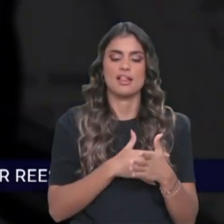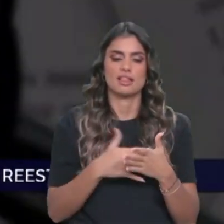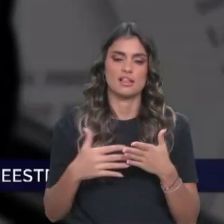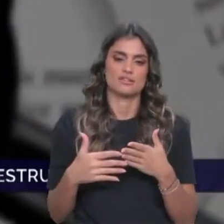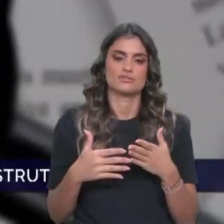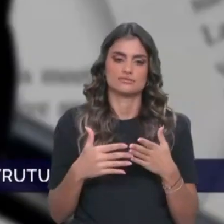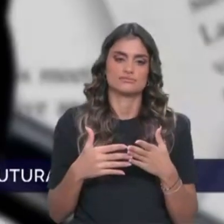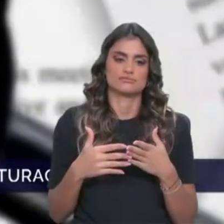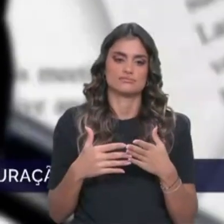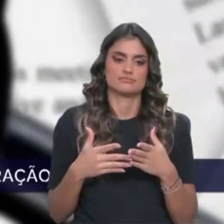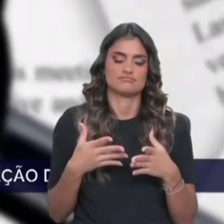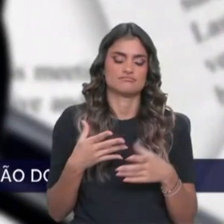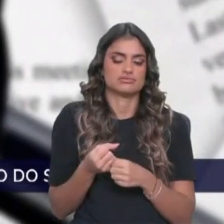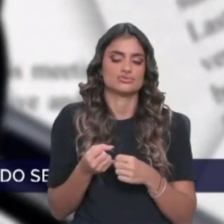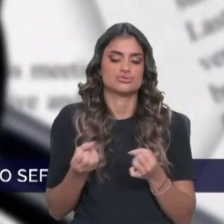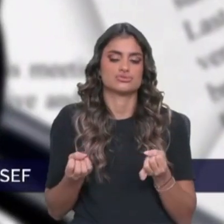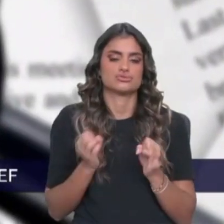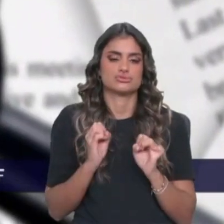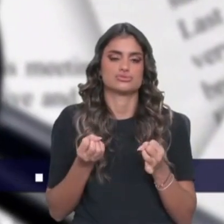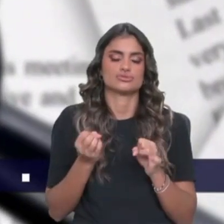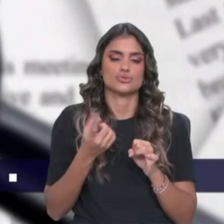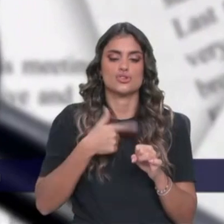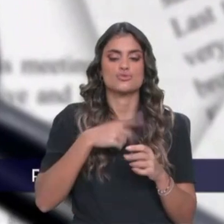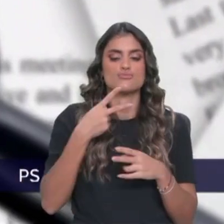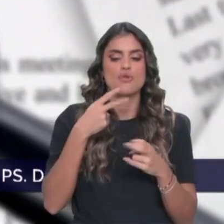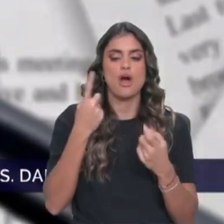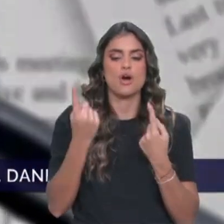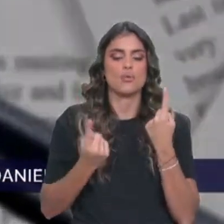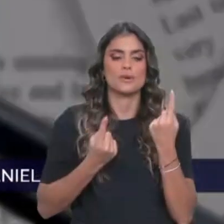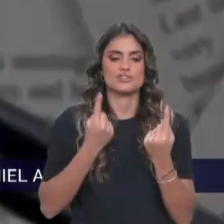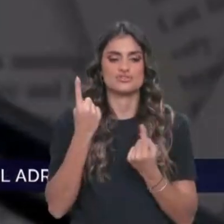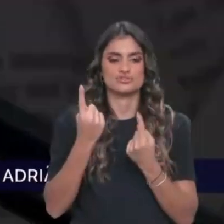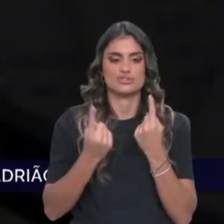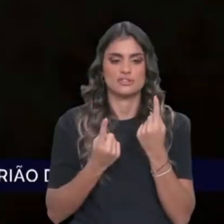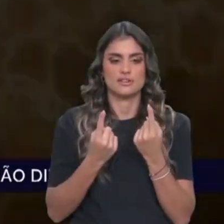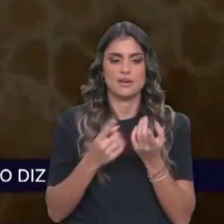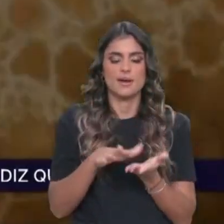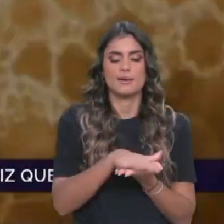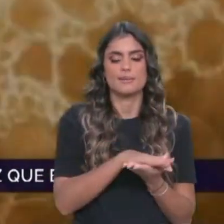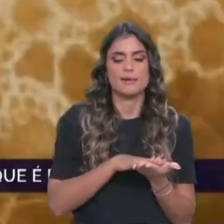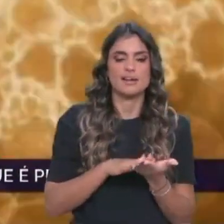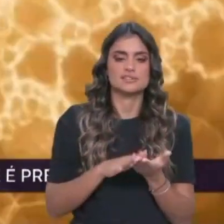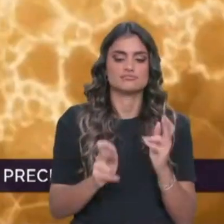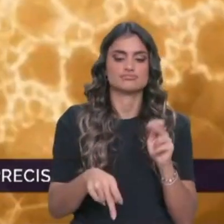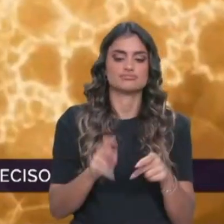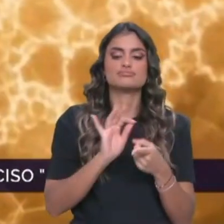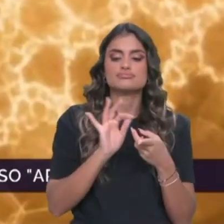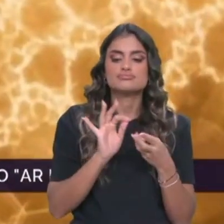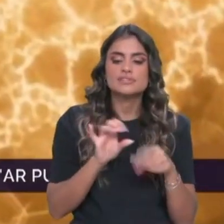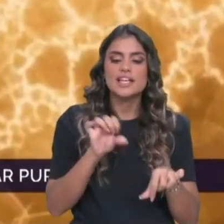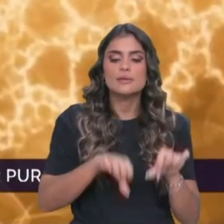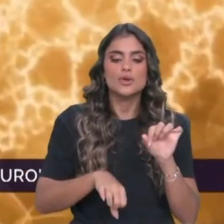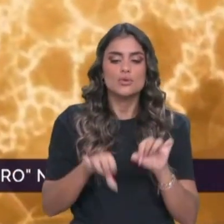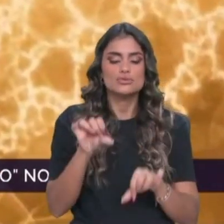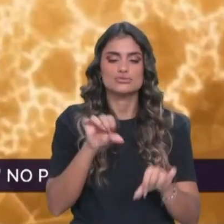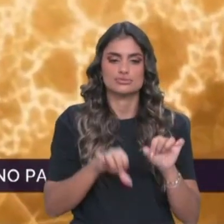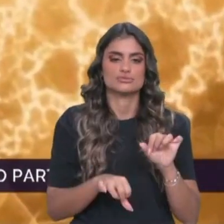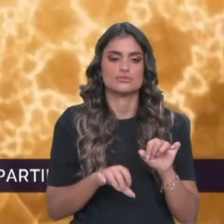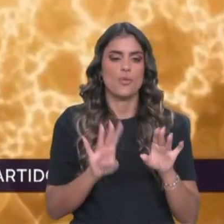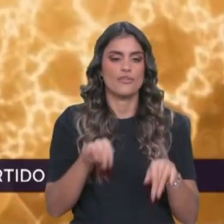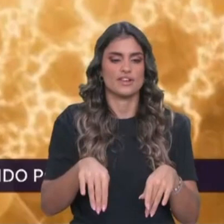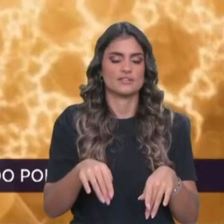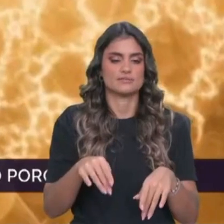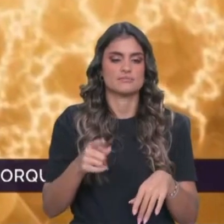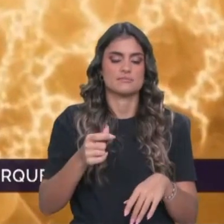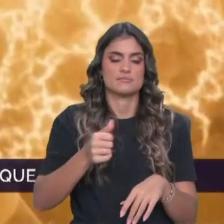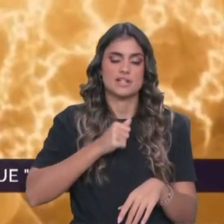alguma fechada. Ou seja, nós conseguimos identificar alguma das fontes destes elementos químicos, mas não quer dizer que acabou aqui.